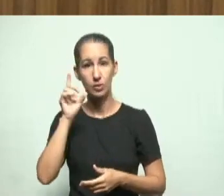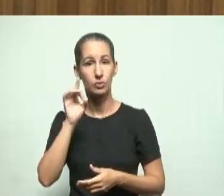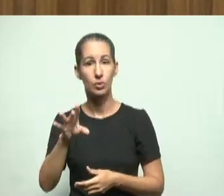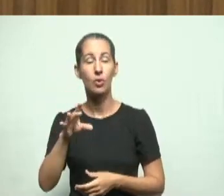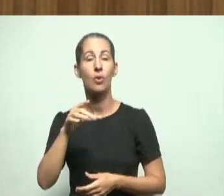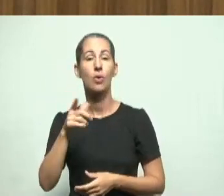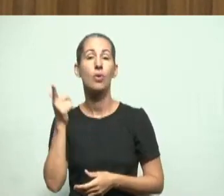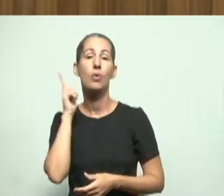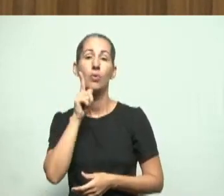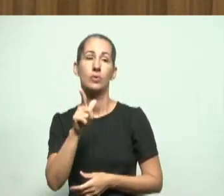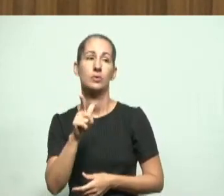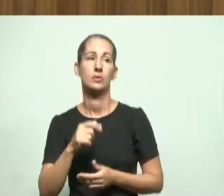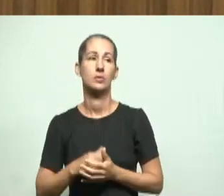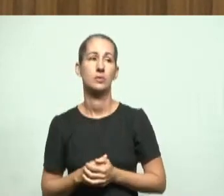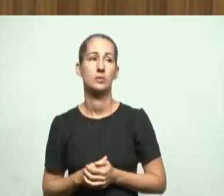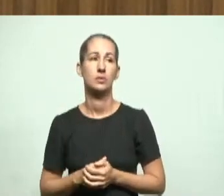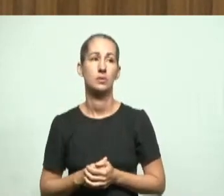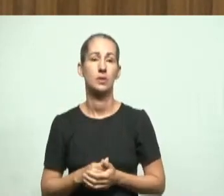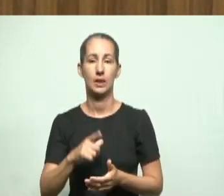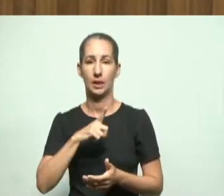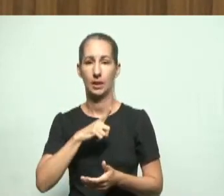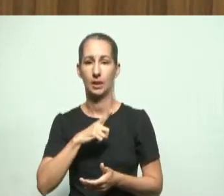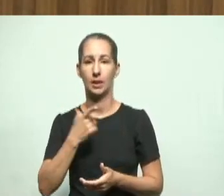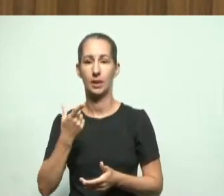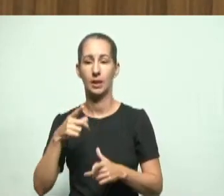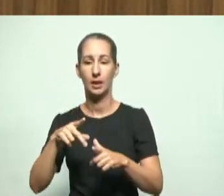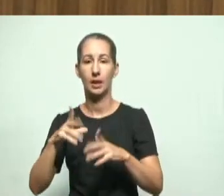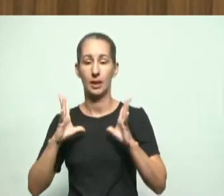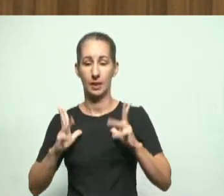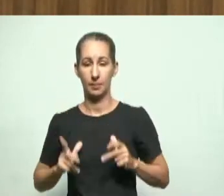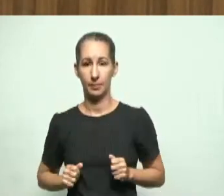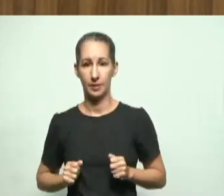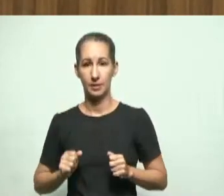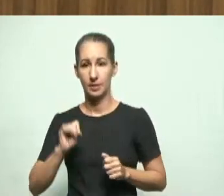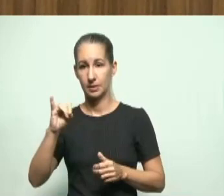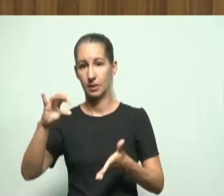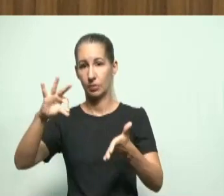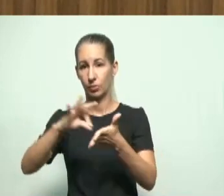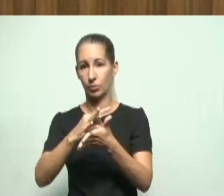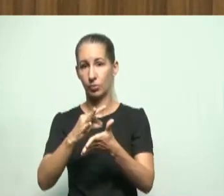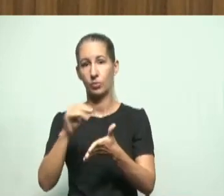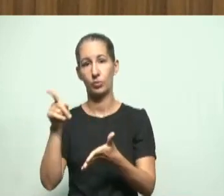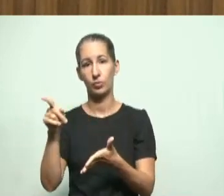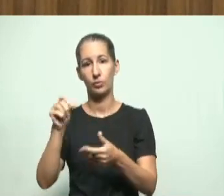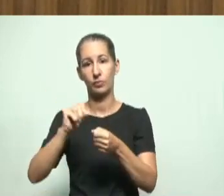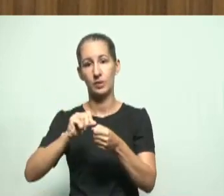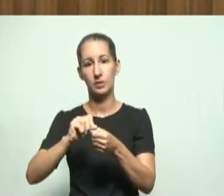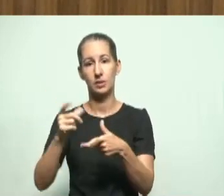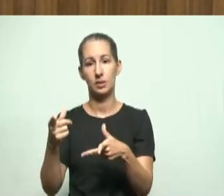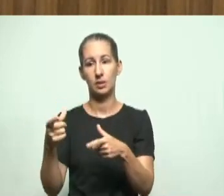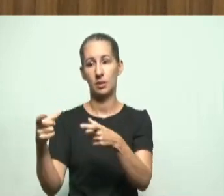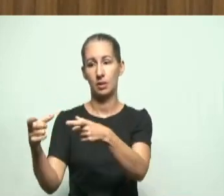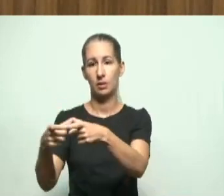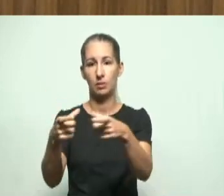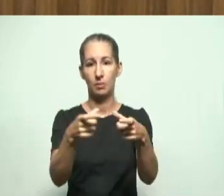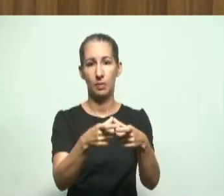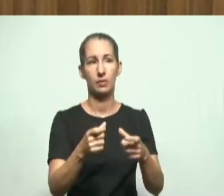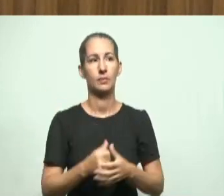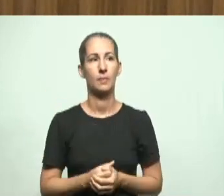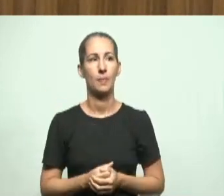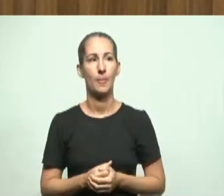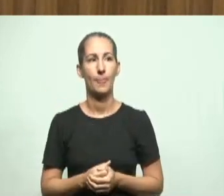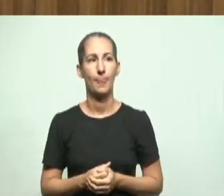conseguir ter o saneamento básico se fizer o Cade Único, porque tem que estar lá as pessoas do bairro. Para